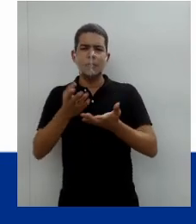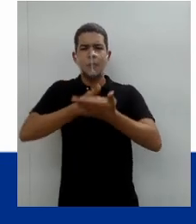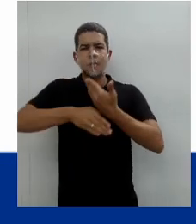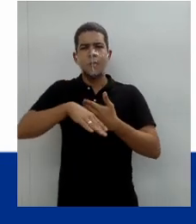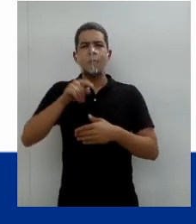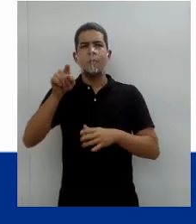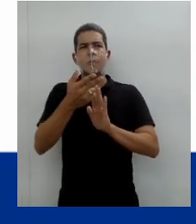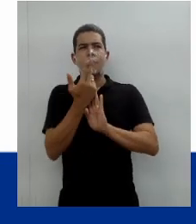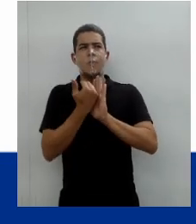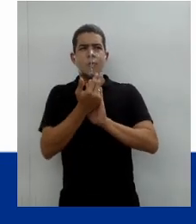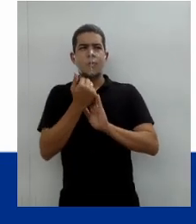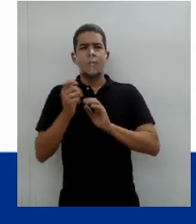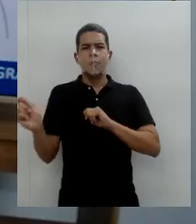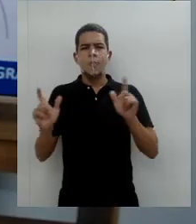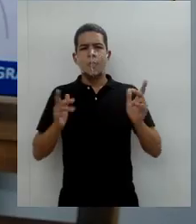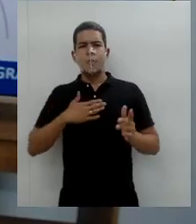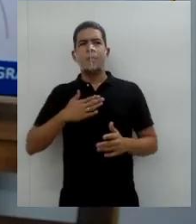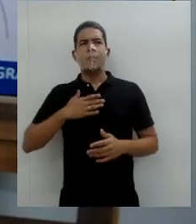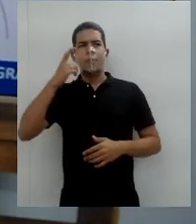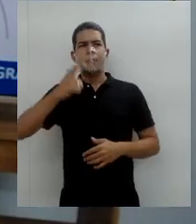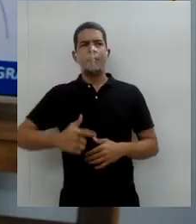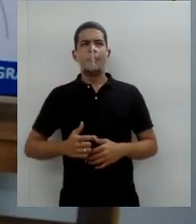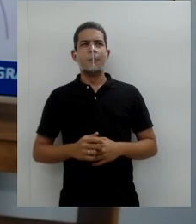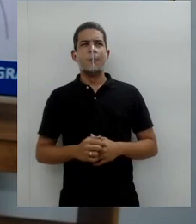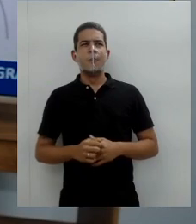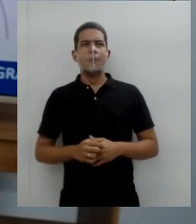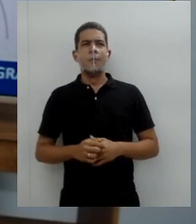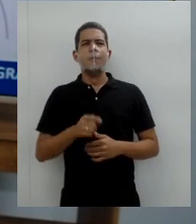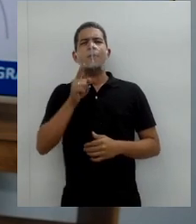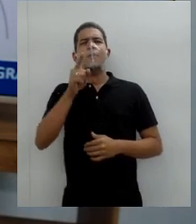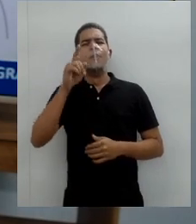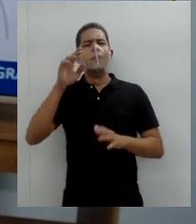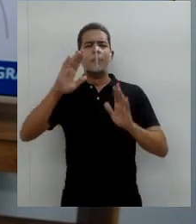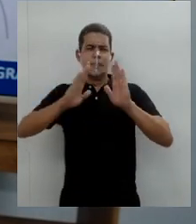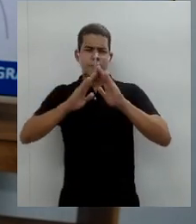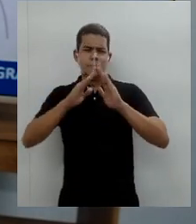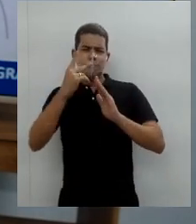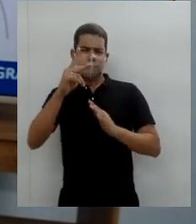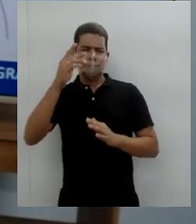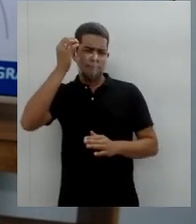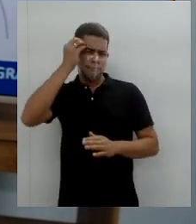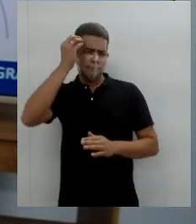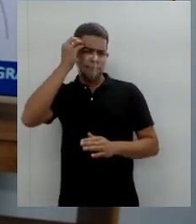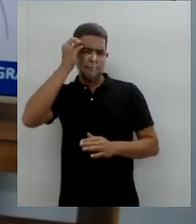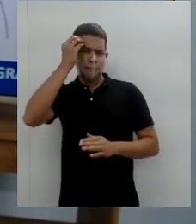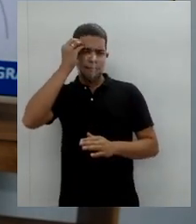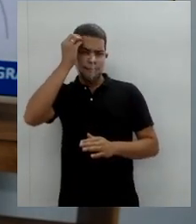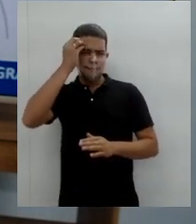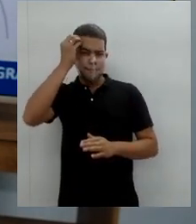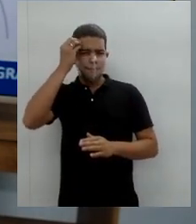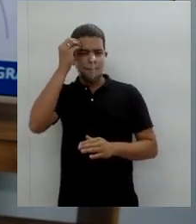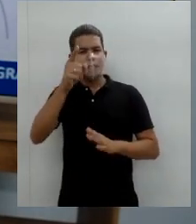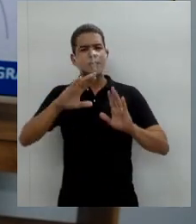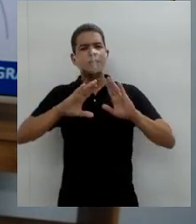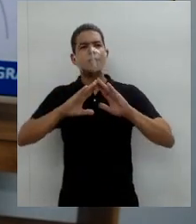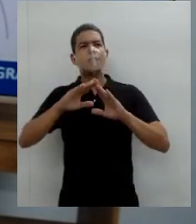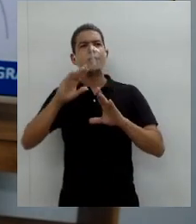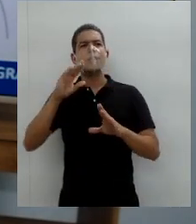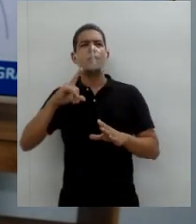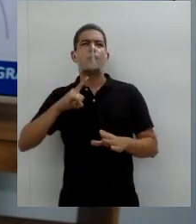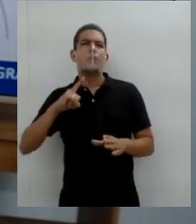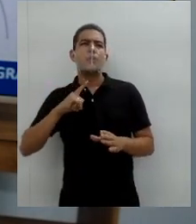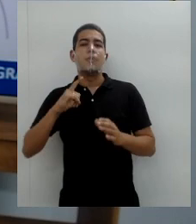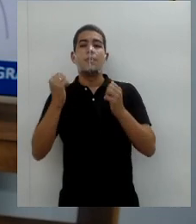figura. Eu queria cortar para mim, por favor. Eu queria que você fizesse um experimento em sua casa. Você que tem aí na sua casa, do